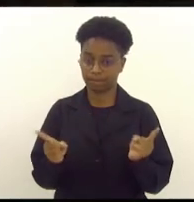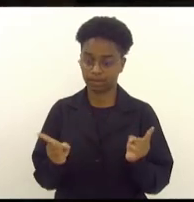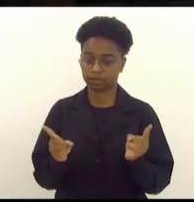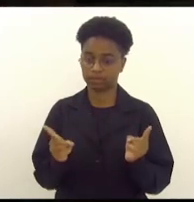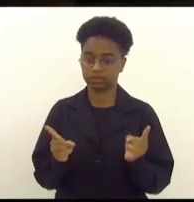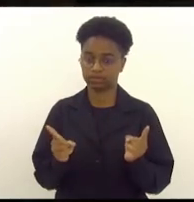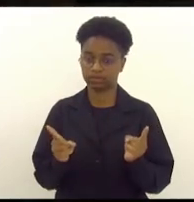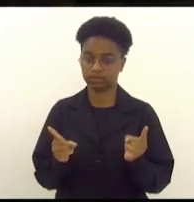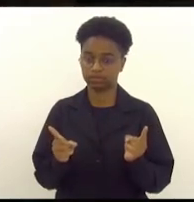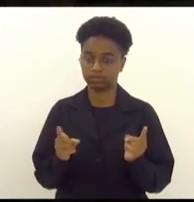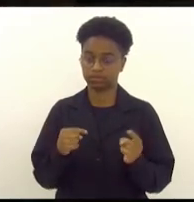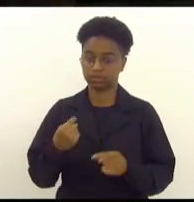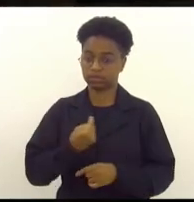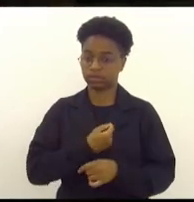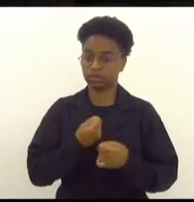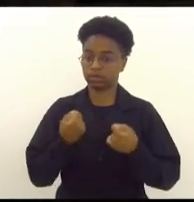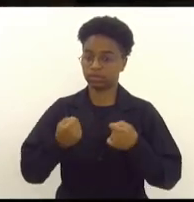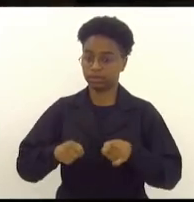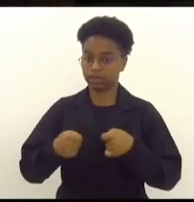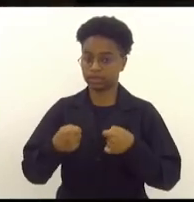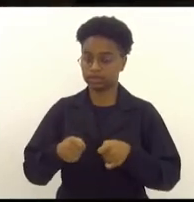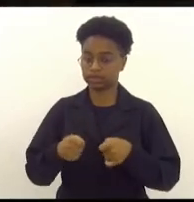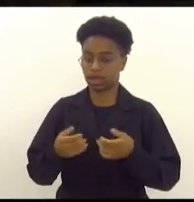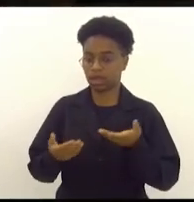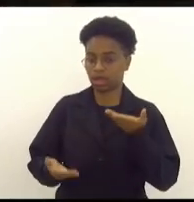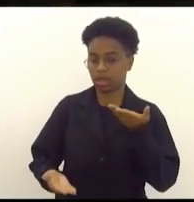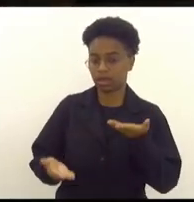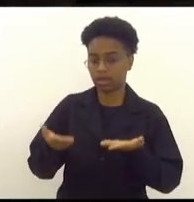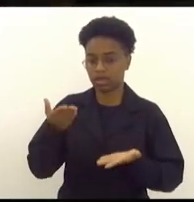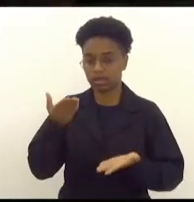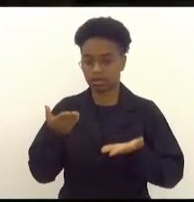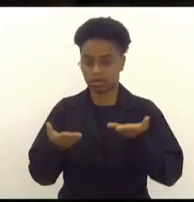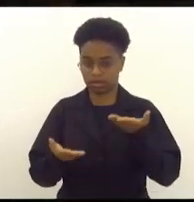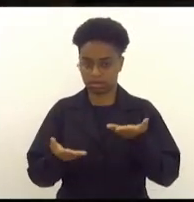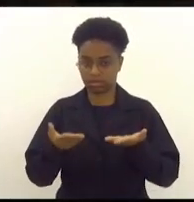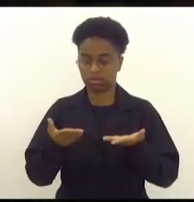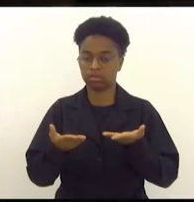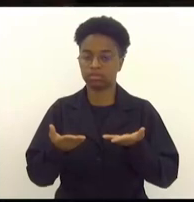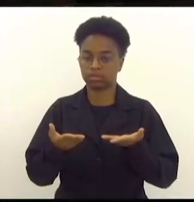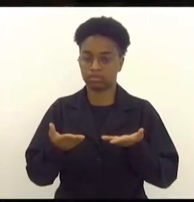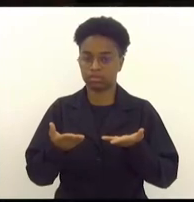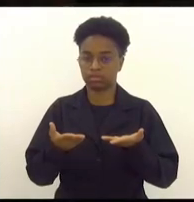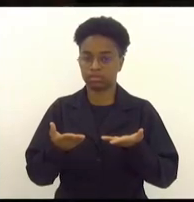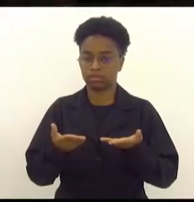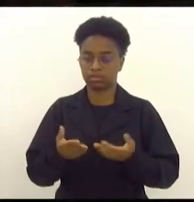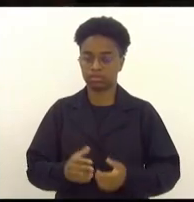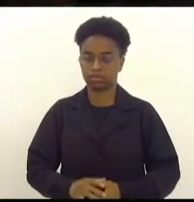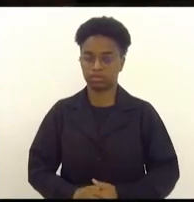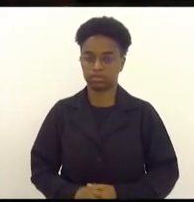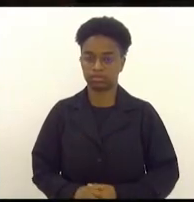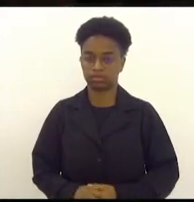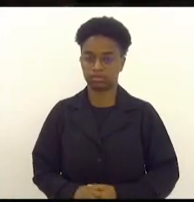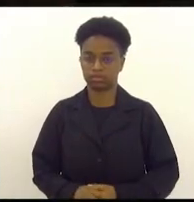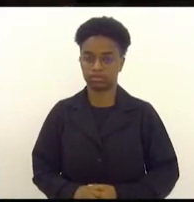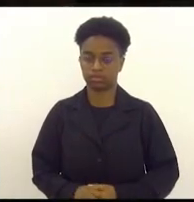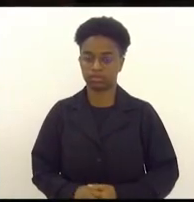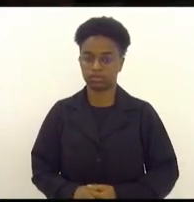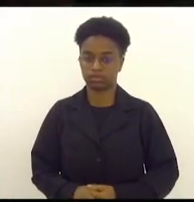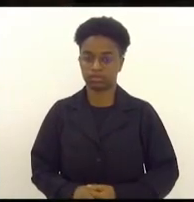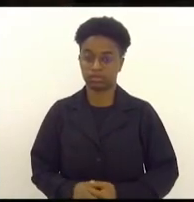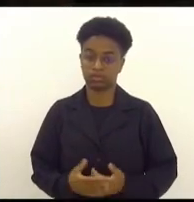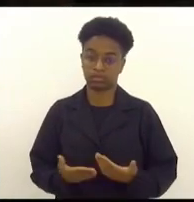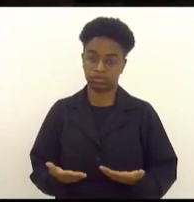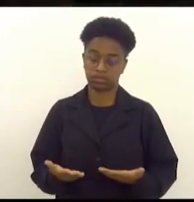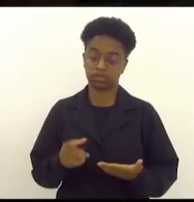temos que ter equilíbrio em tudo aquilo que aqui a gente